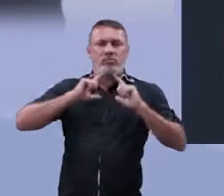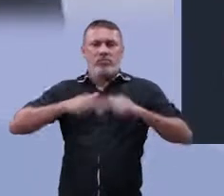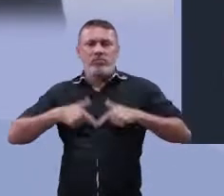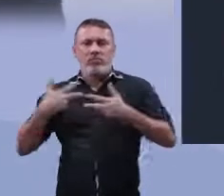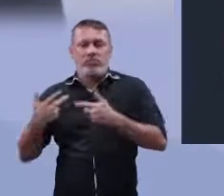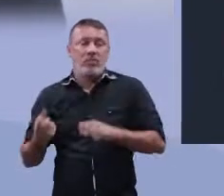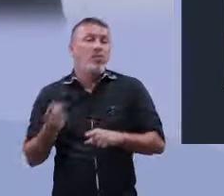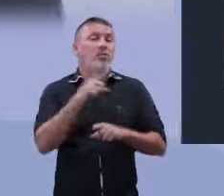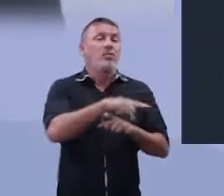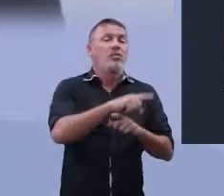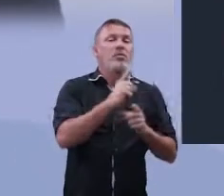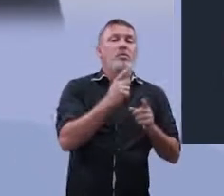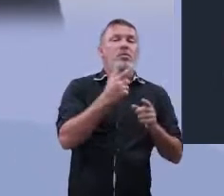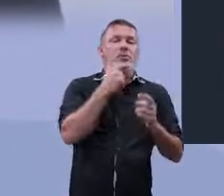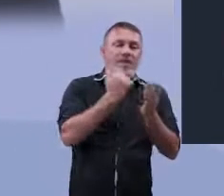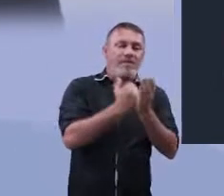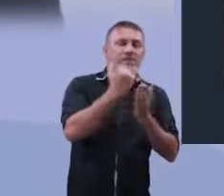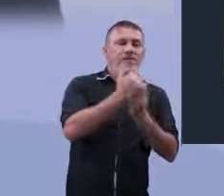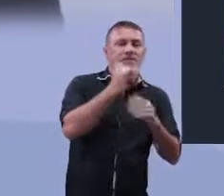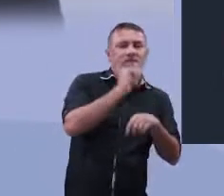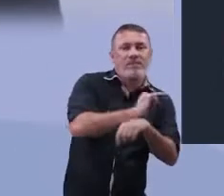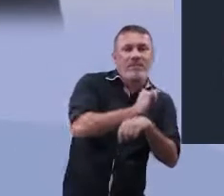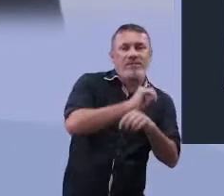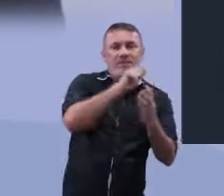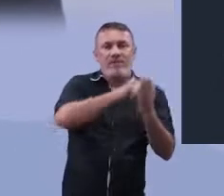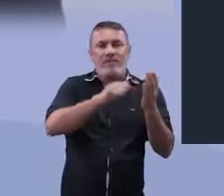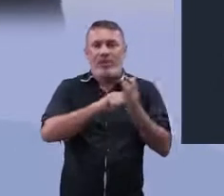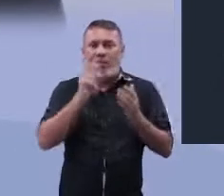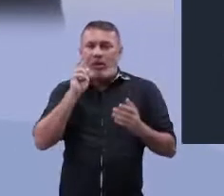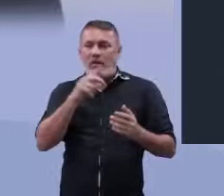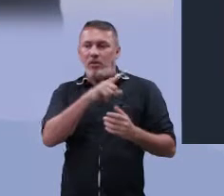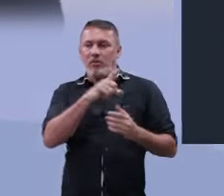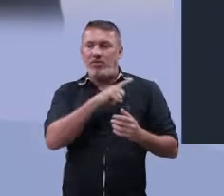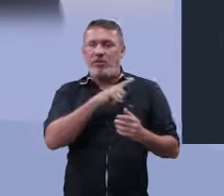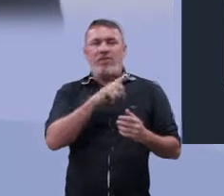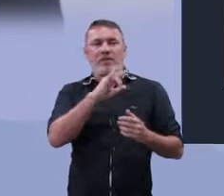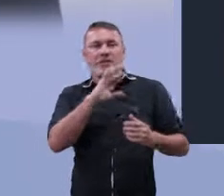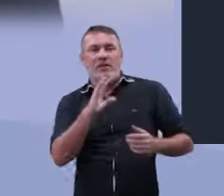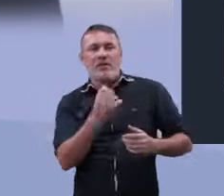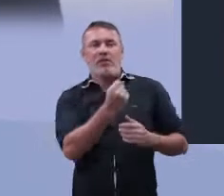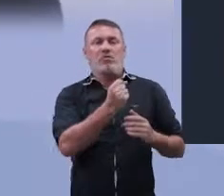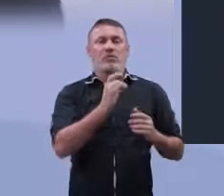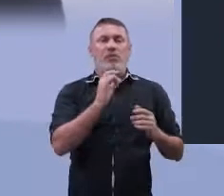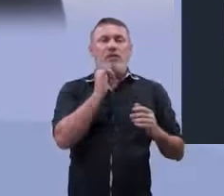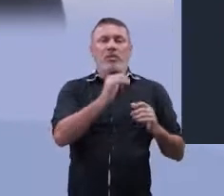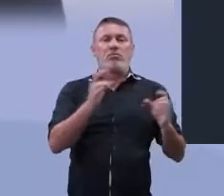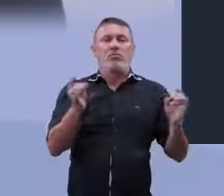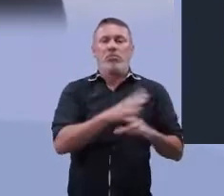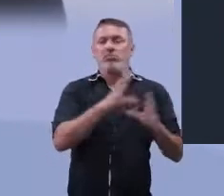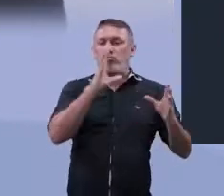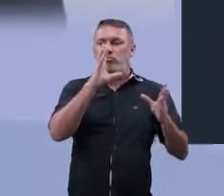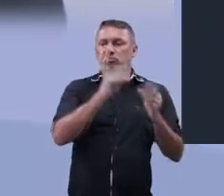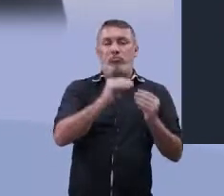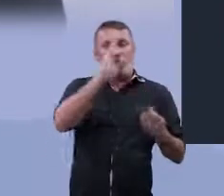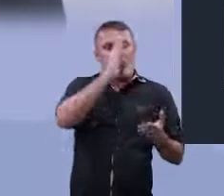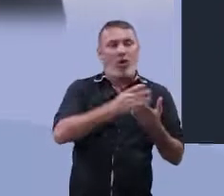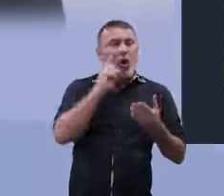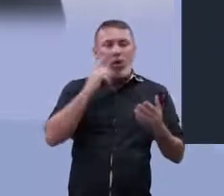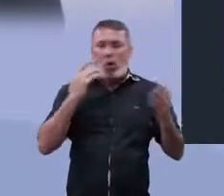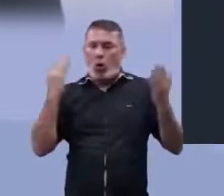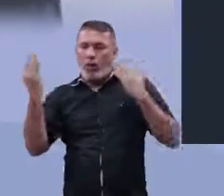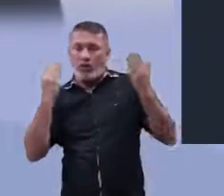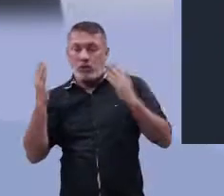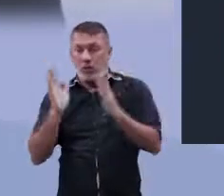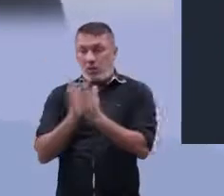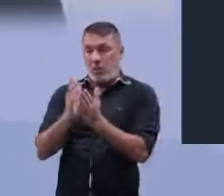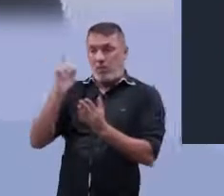meu povo. E a paródia diz: em Belém, da Judéia, vai nascer o Salvador. E está falado. O autor faz